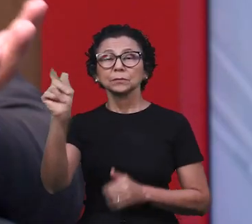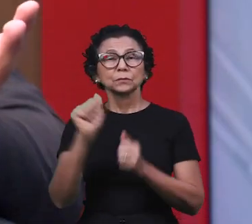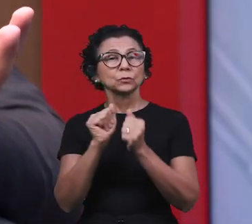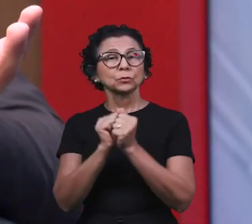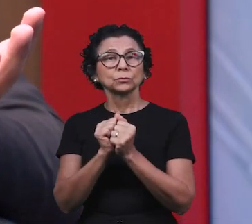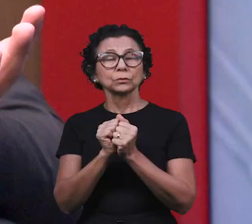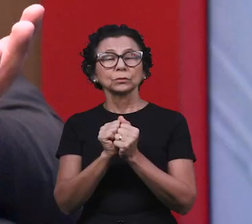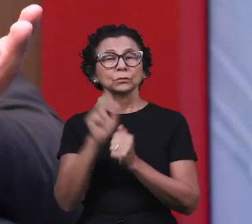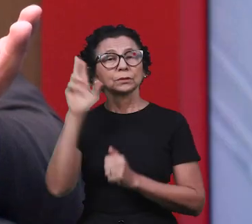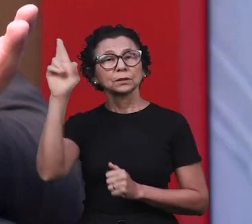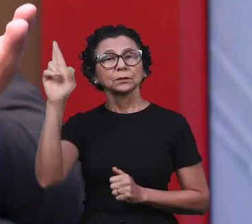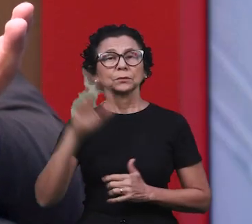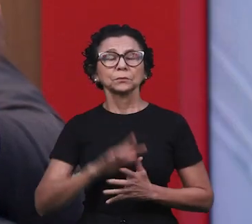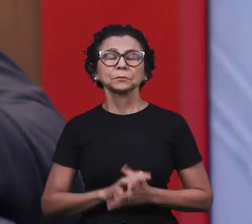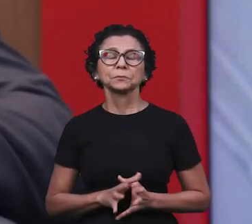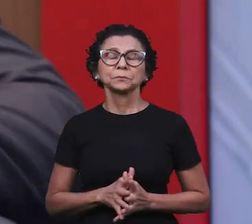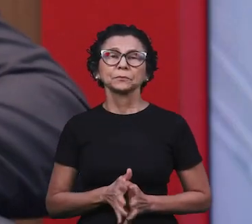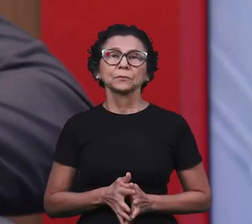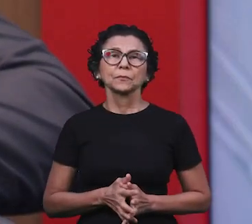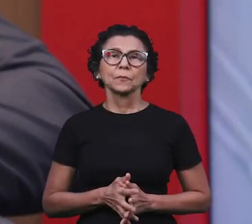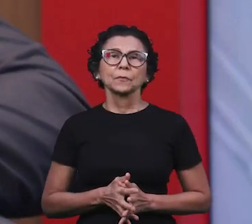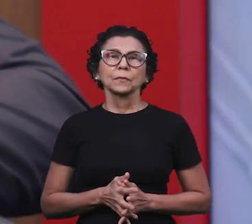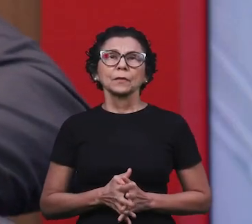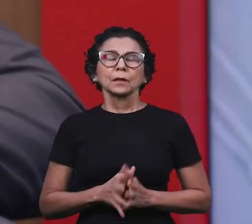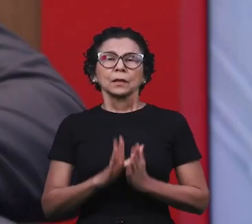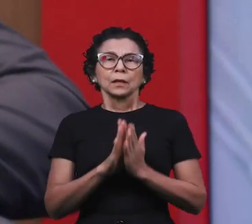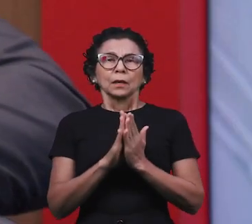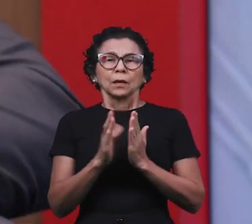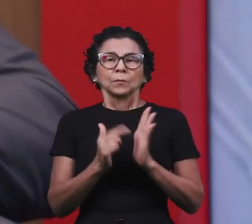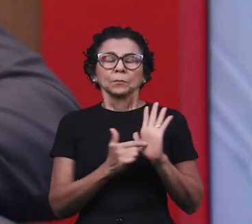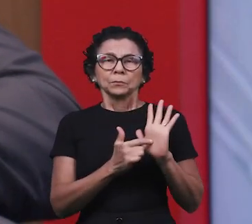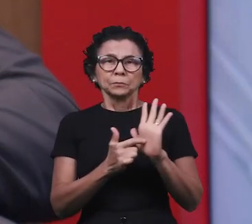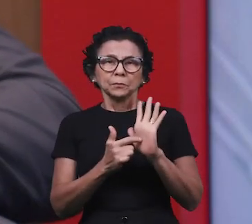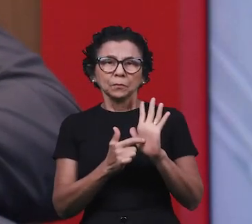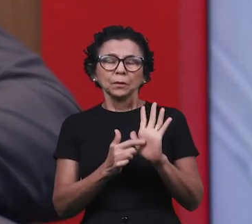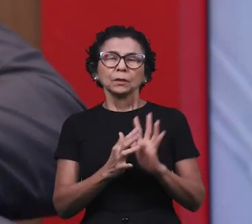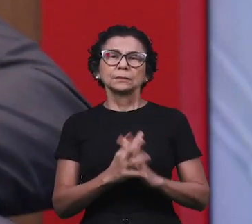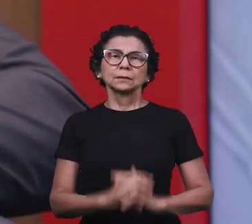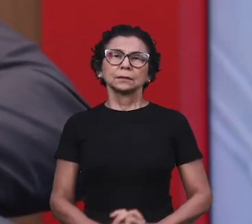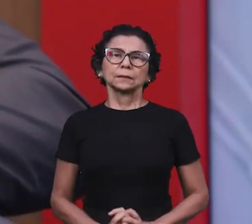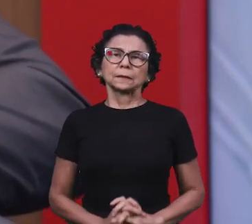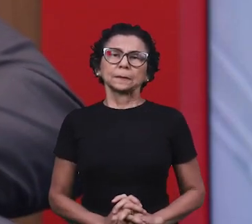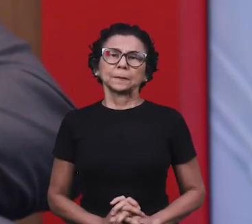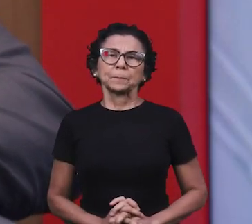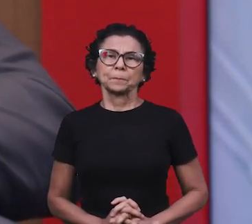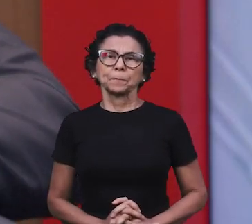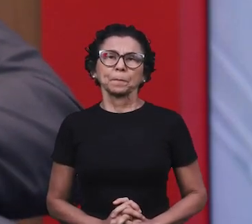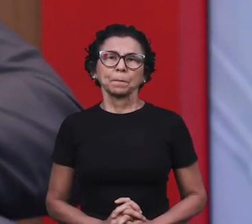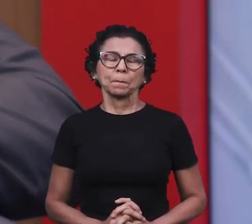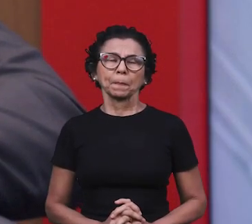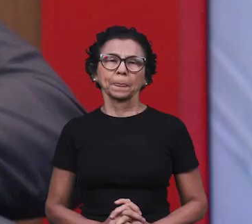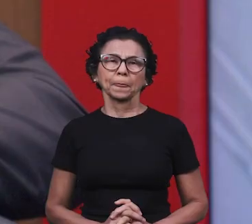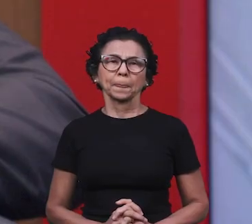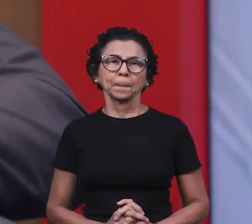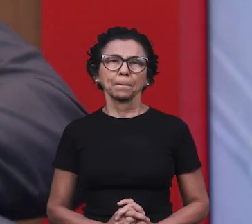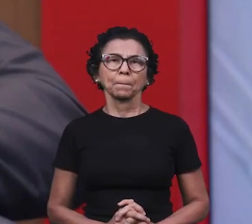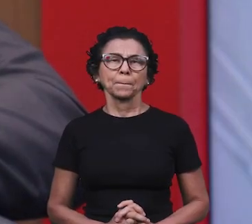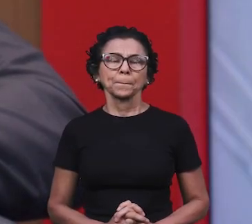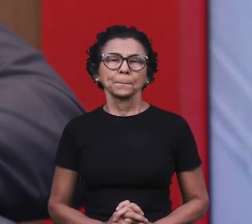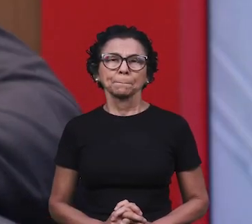para sempre, com o Senhor na eternidade. E a palavra do Senhor, de forma rica aqui, pastor, ela vai apontando para